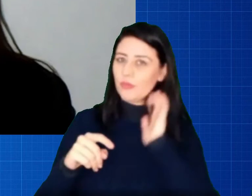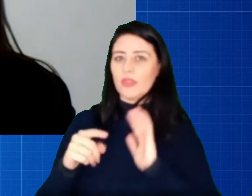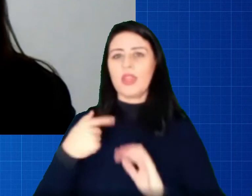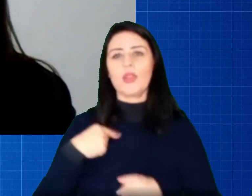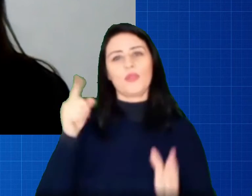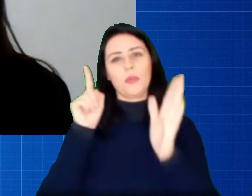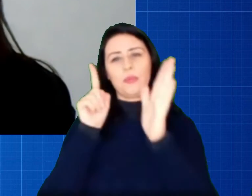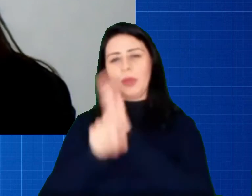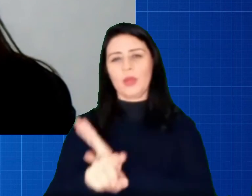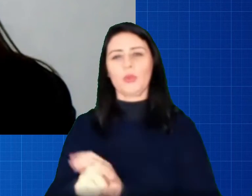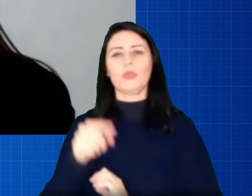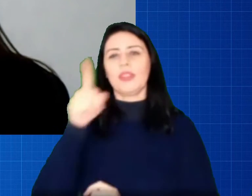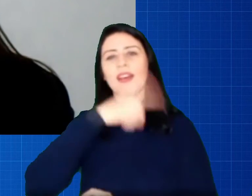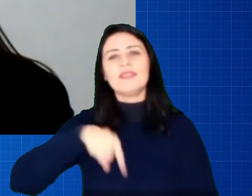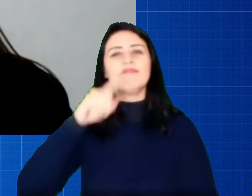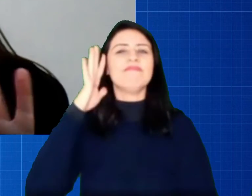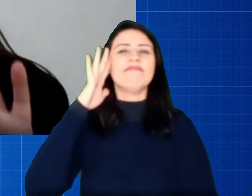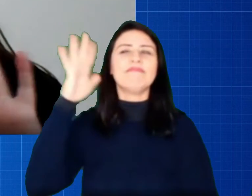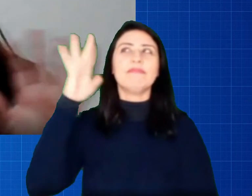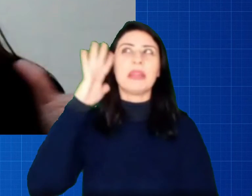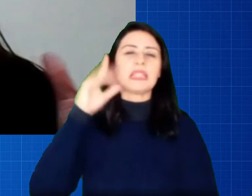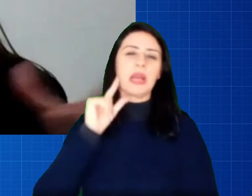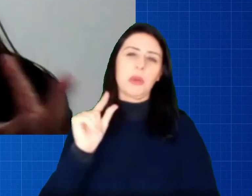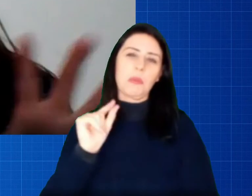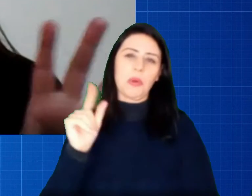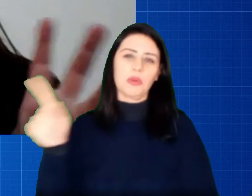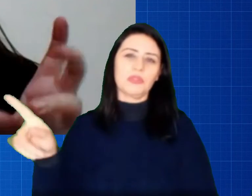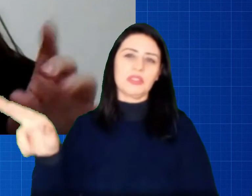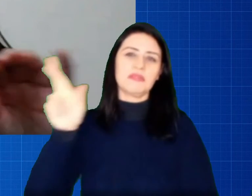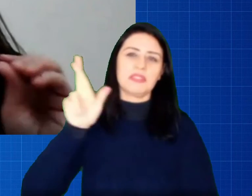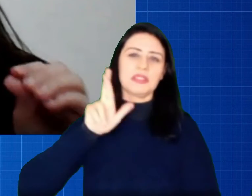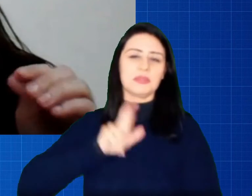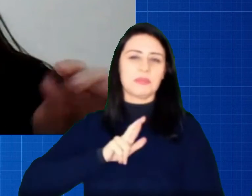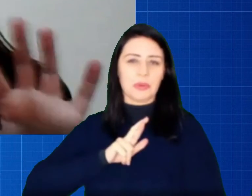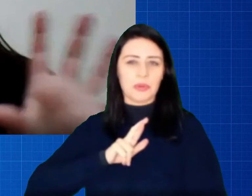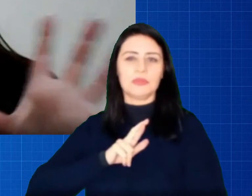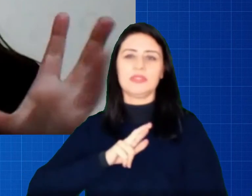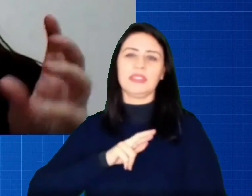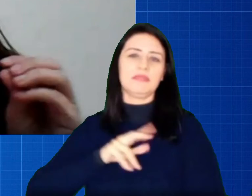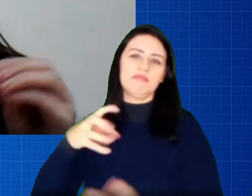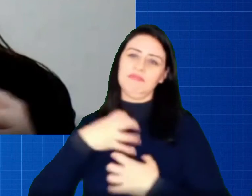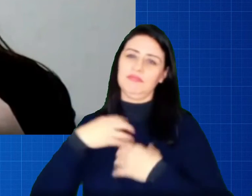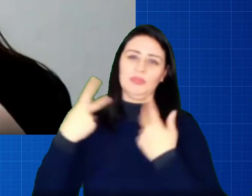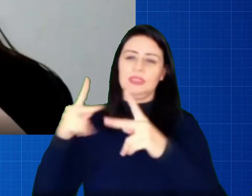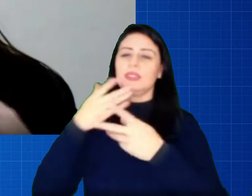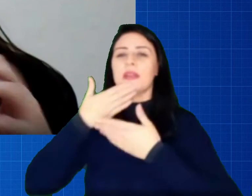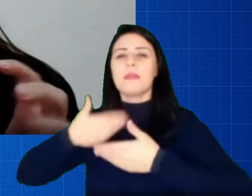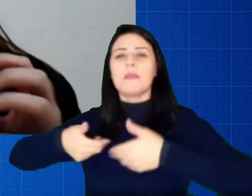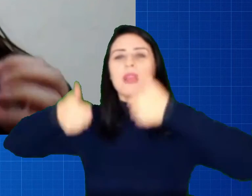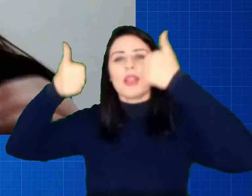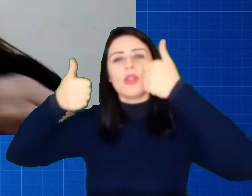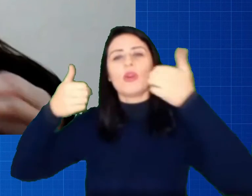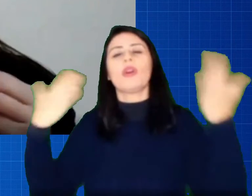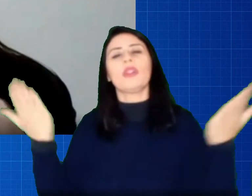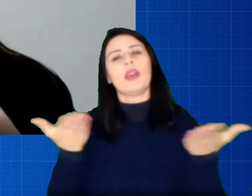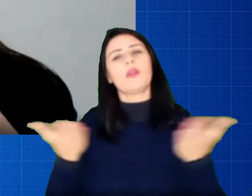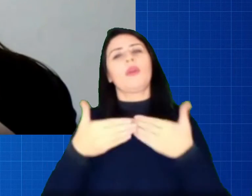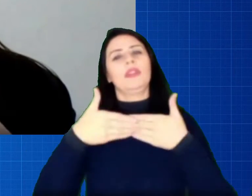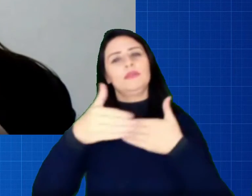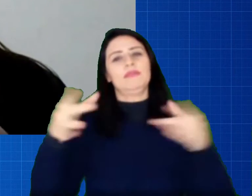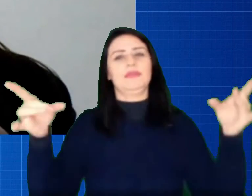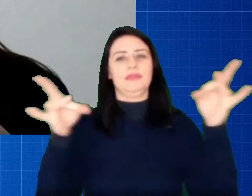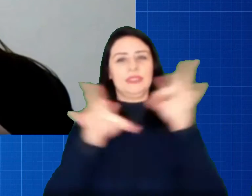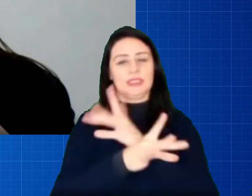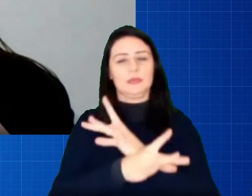só para encerrar, eu vou fazer uma pergunta assim bem geral, bem difícil, só para a gente pensar um pouquinho. Aí vocês respondem como